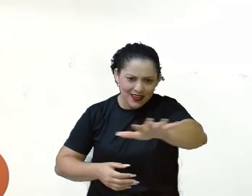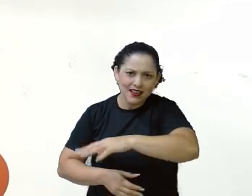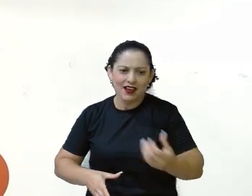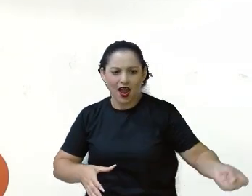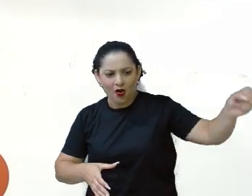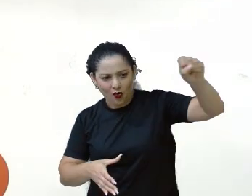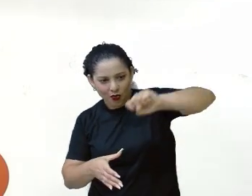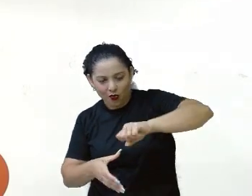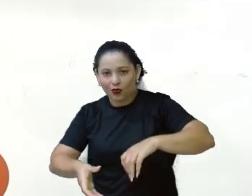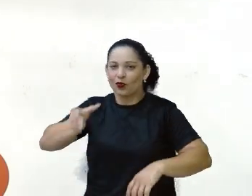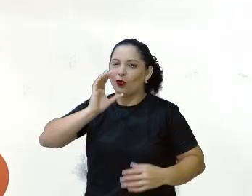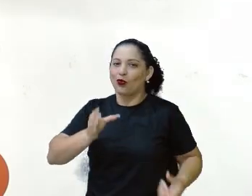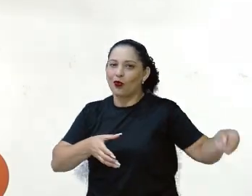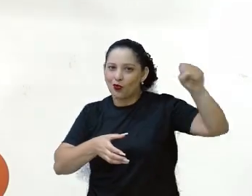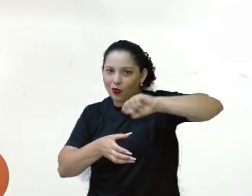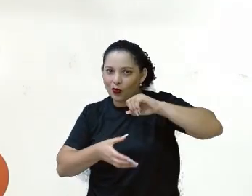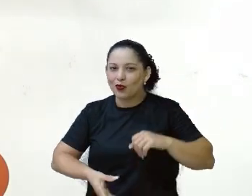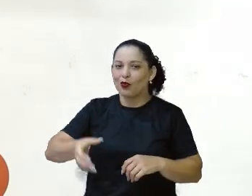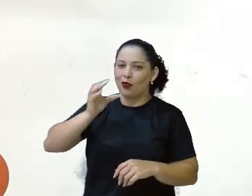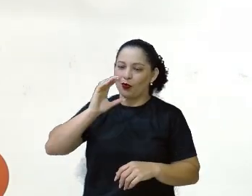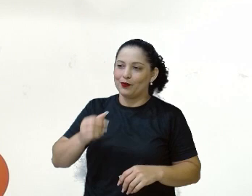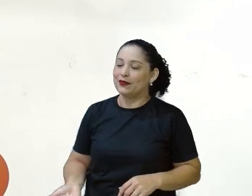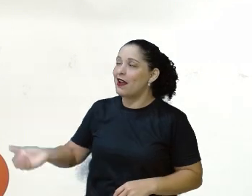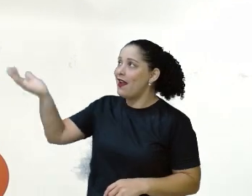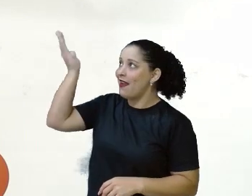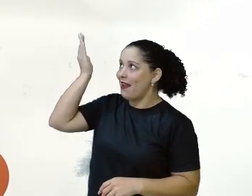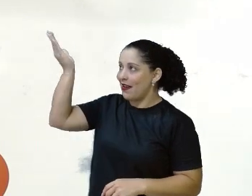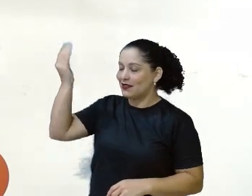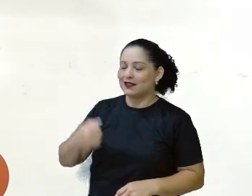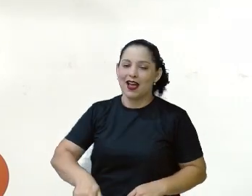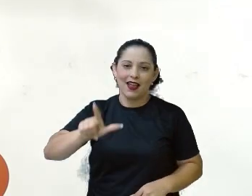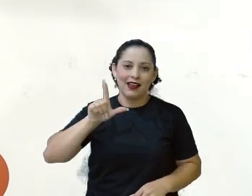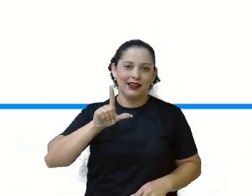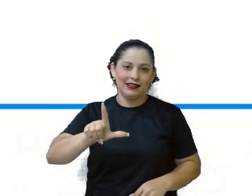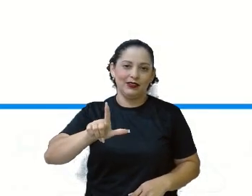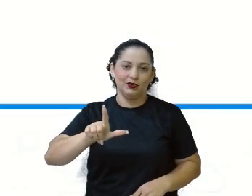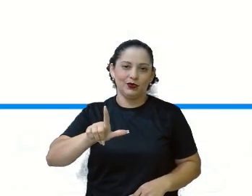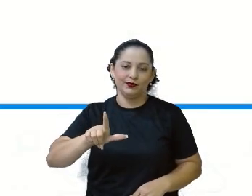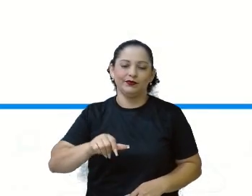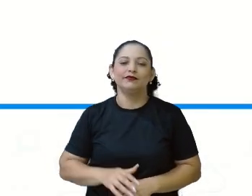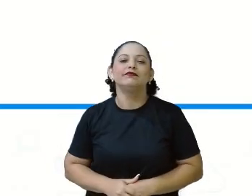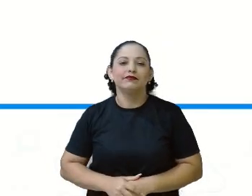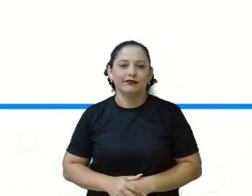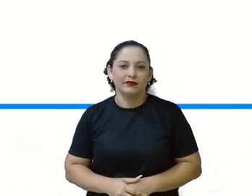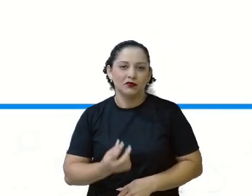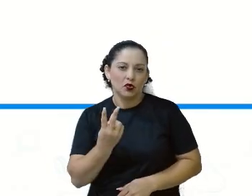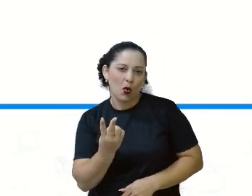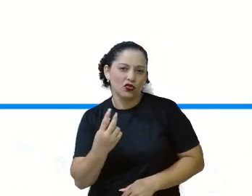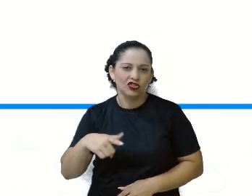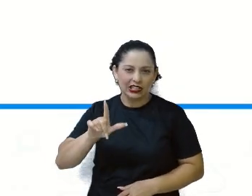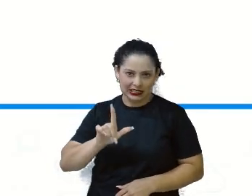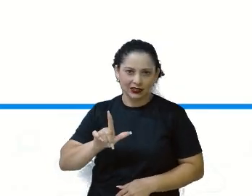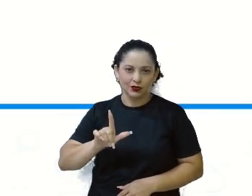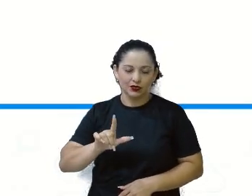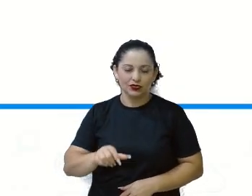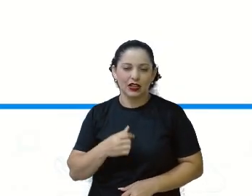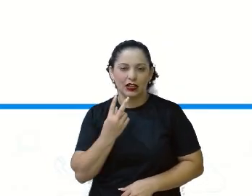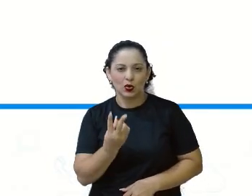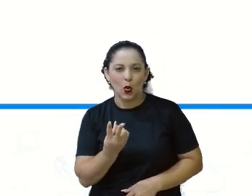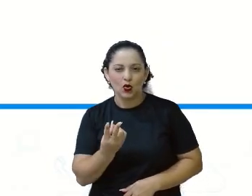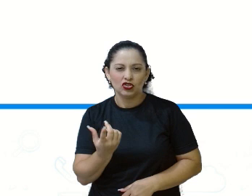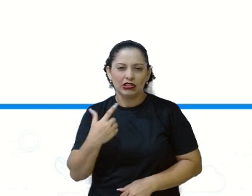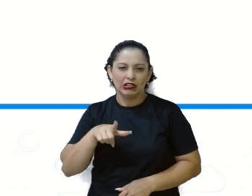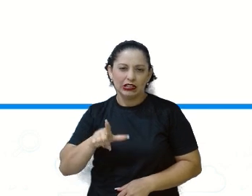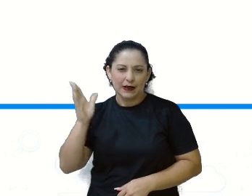consumir. Esta a gente mede em litro, certo? Normalmente 2 litros, né? 2 litros e